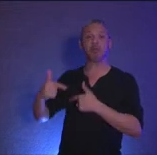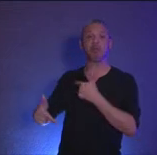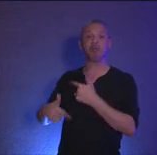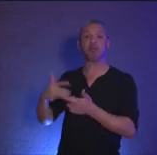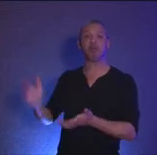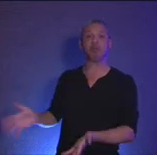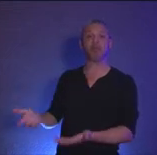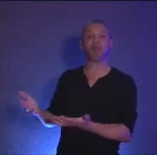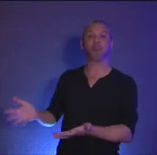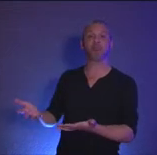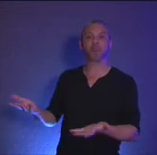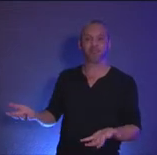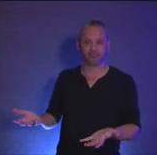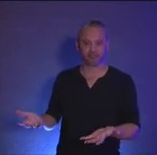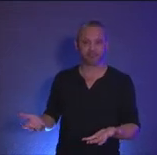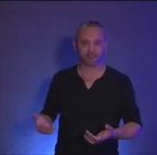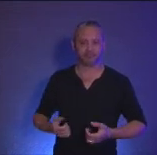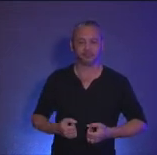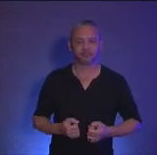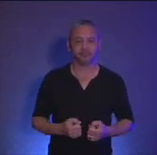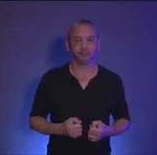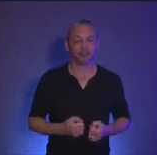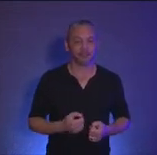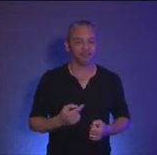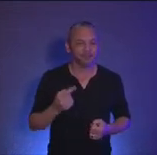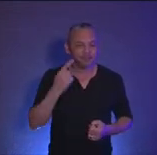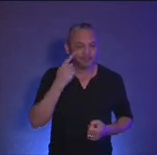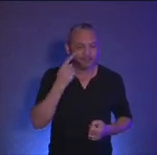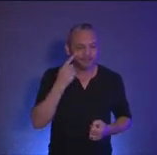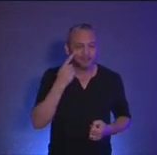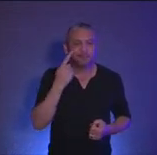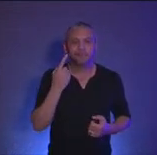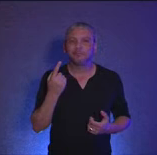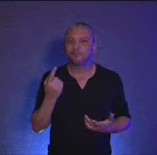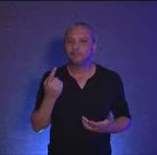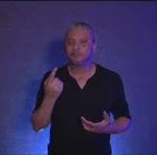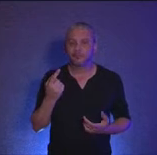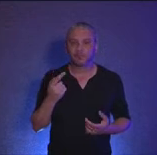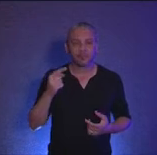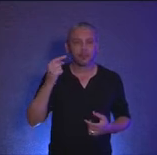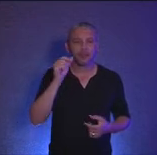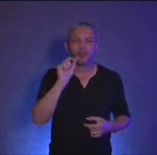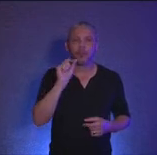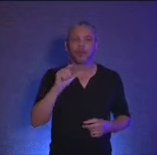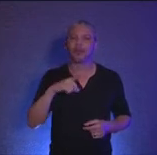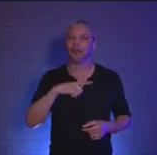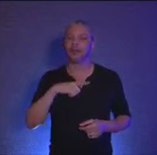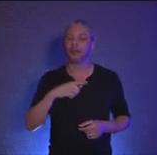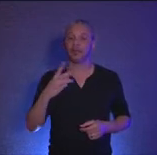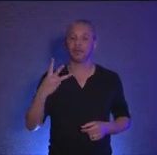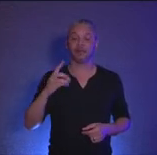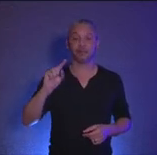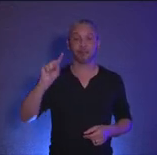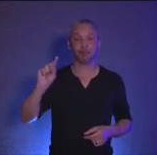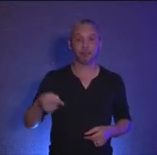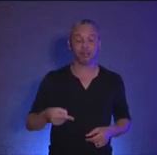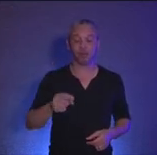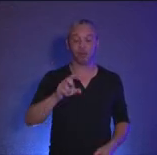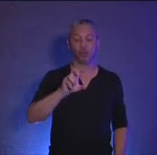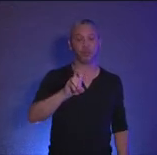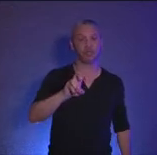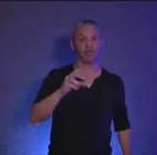essa atividade, a mineração. Nesse momento, para dar uma ideia, a gente tem